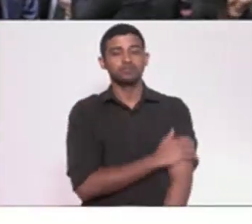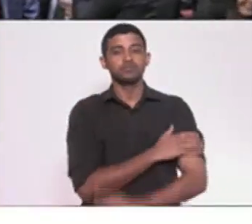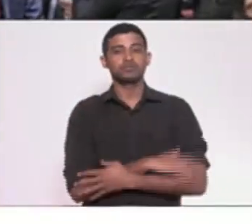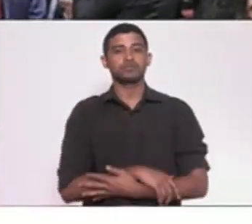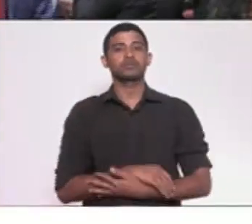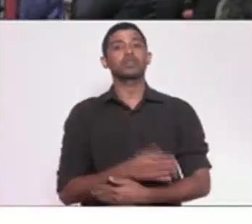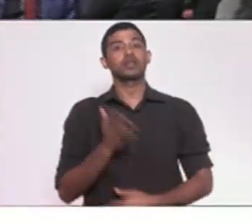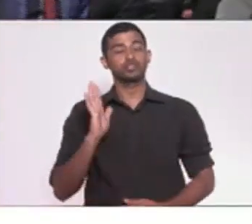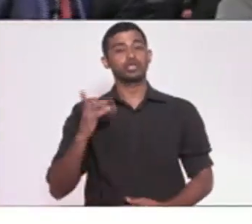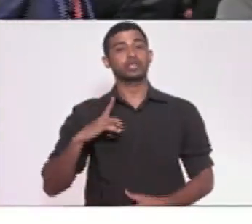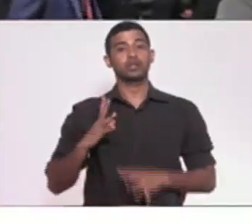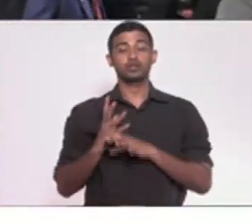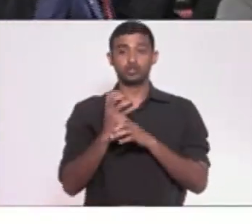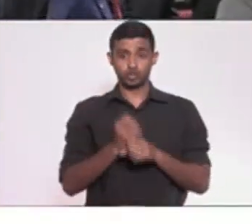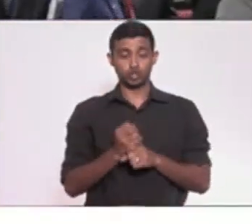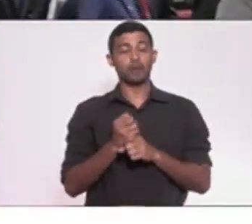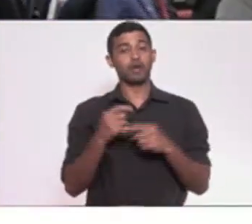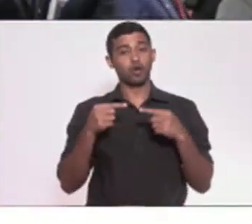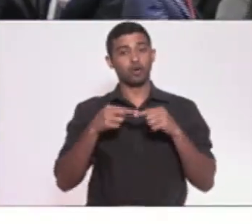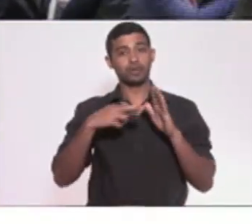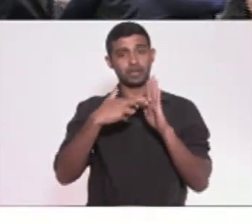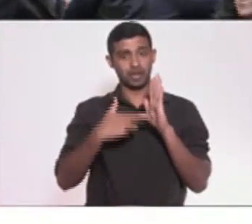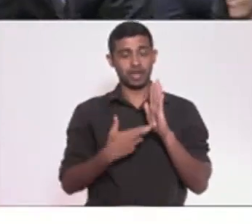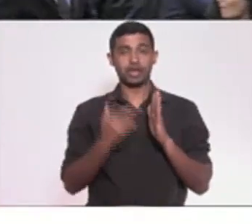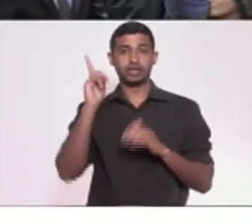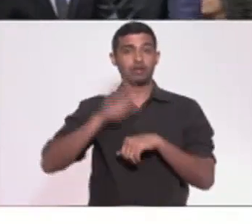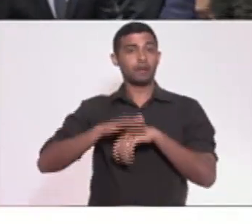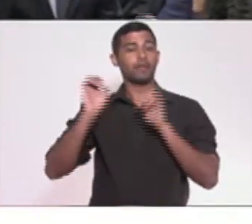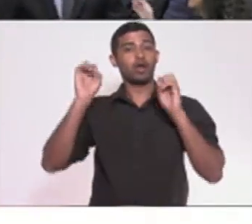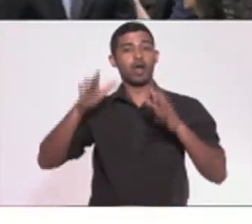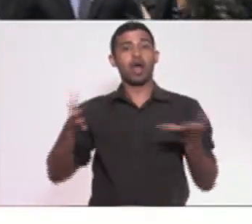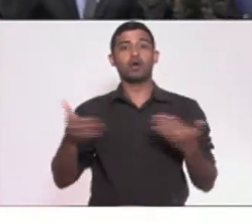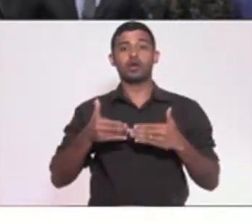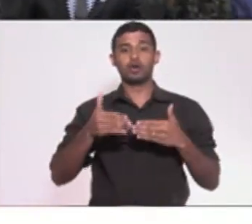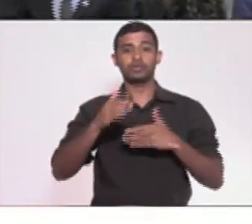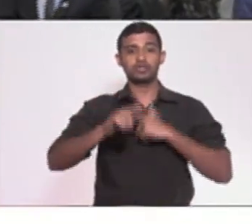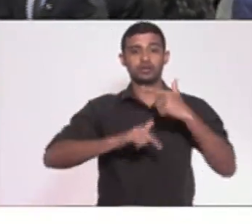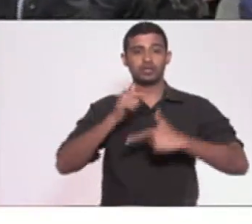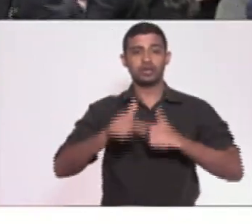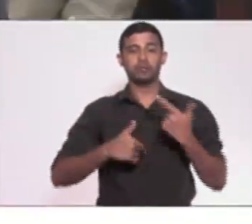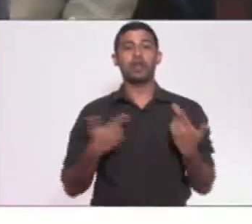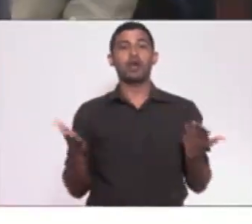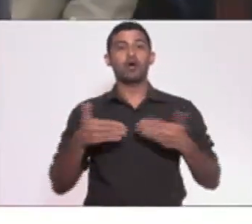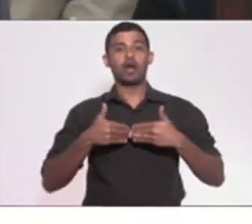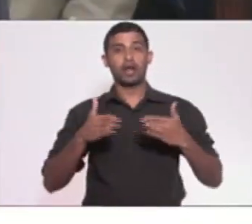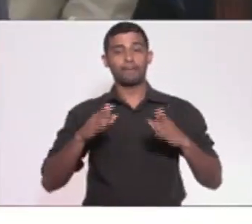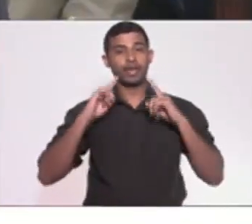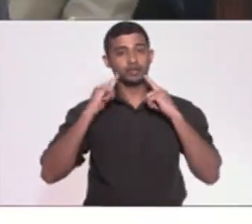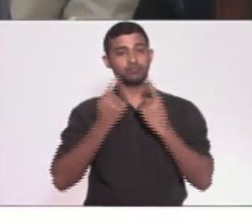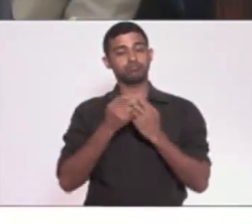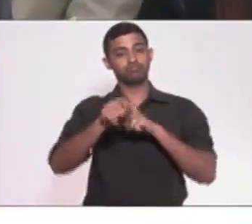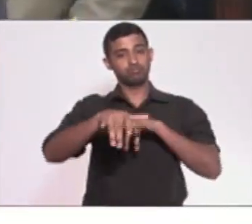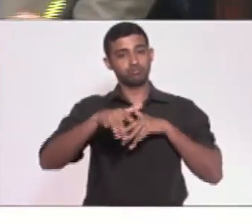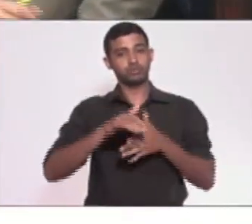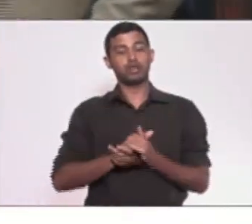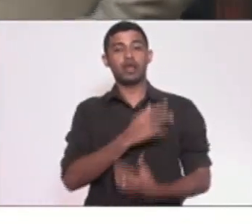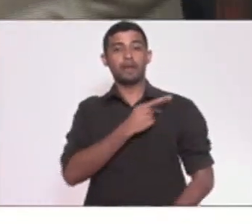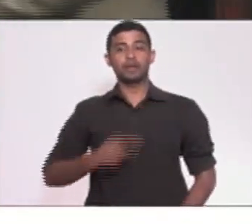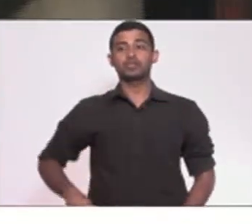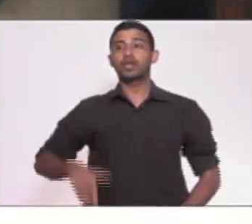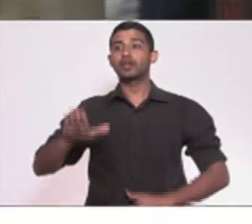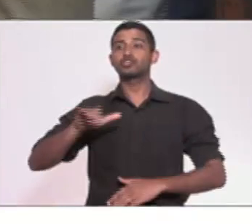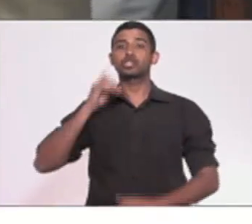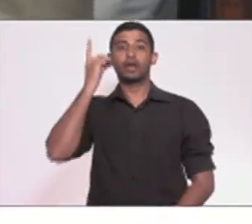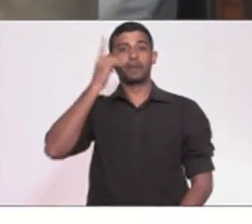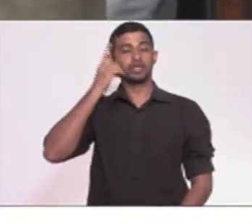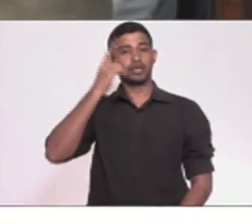havendo número legal sobre a proteção de Deus, iniciamos os nossos trabalhos. Está aberta a sessão. Presidência, convido o